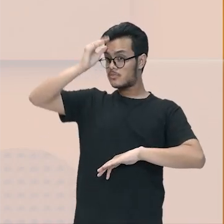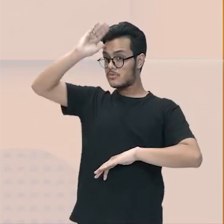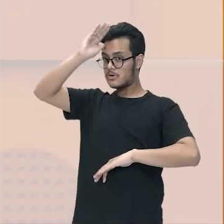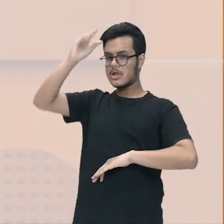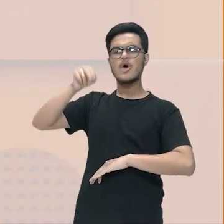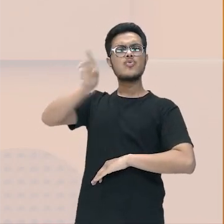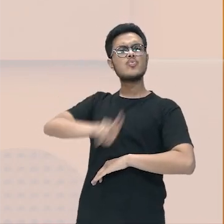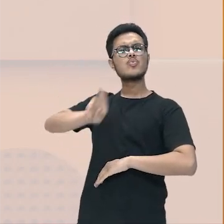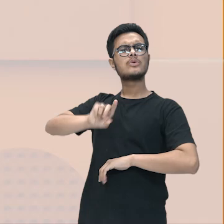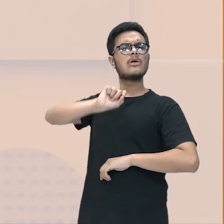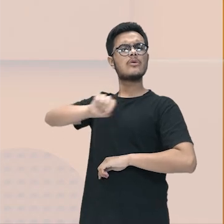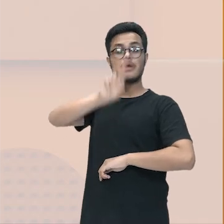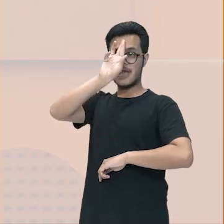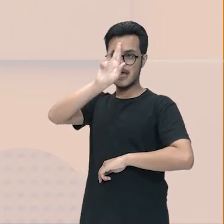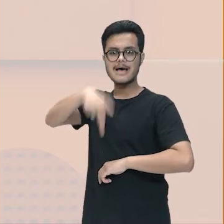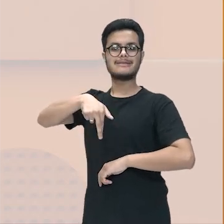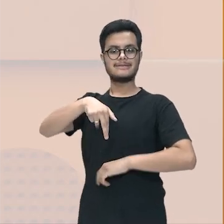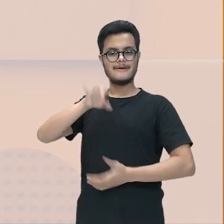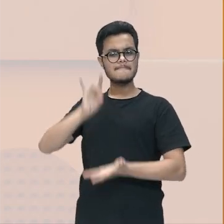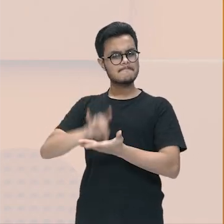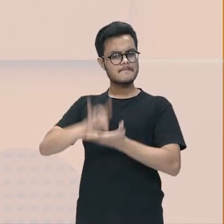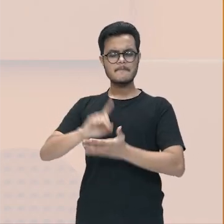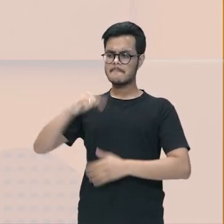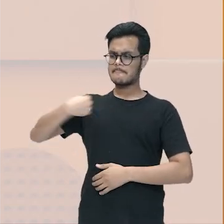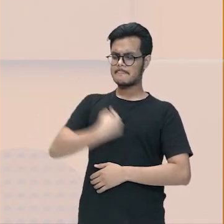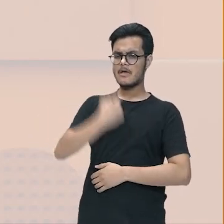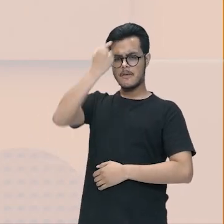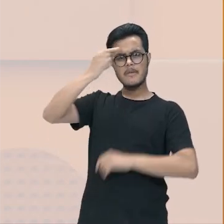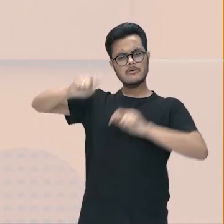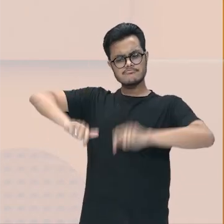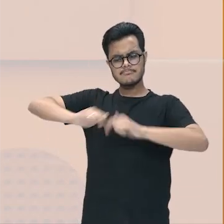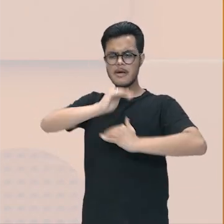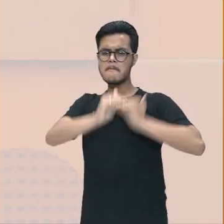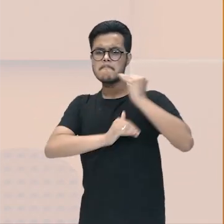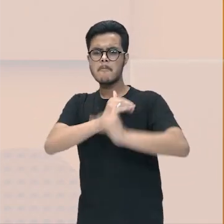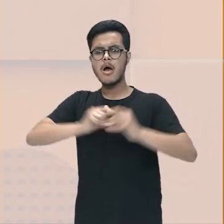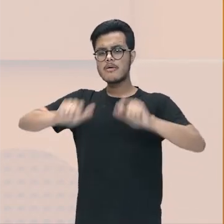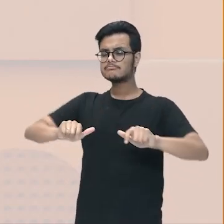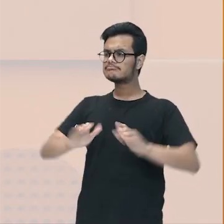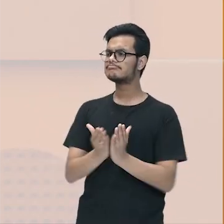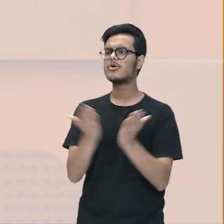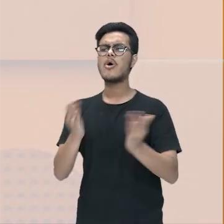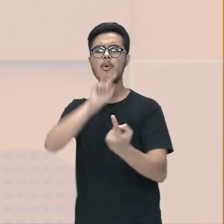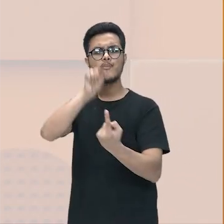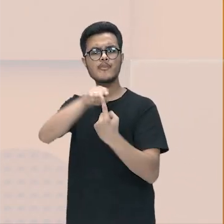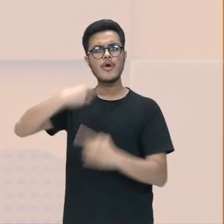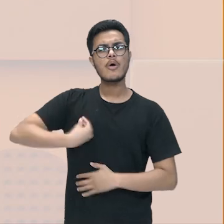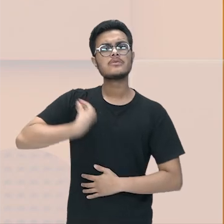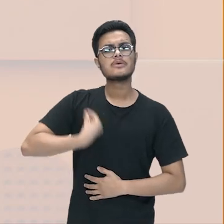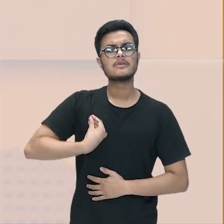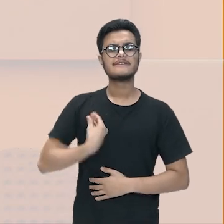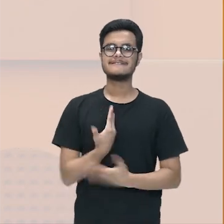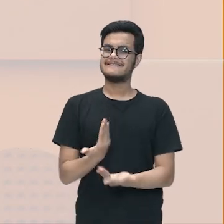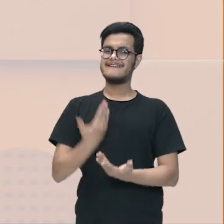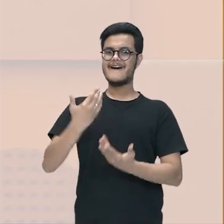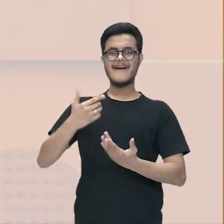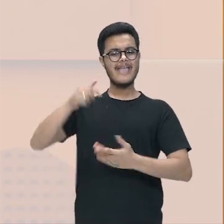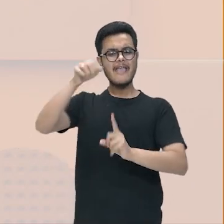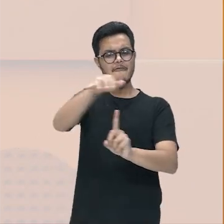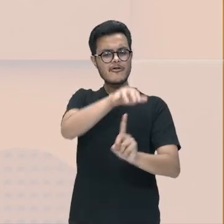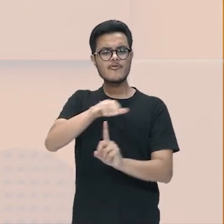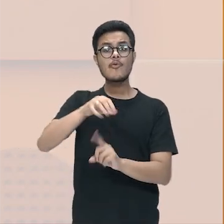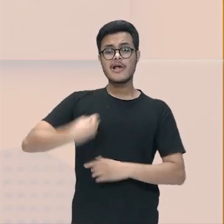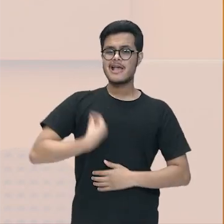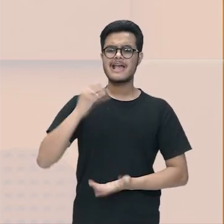a razão, por que a gente está se desenvolvendo nessa região e assim sucessivamente. Ou seja, eles